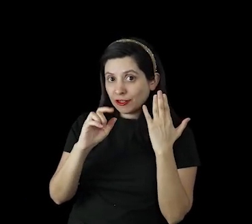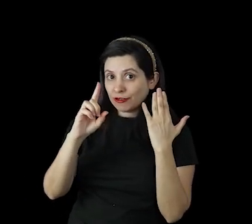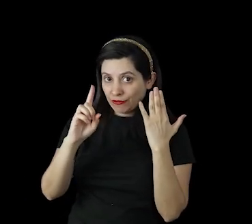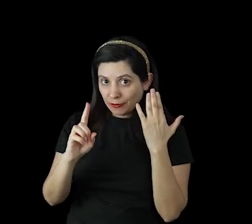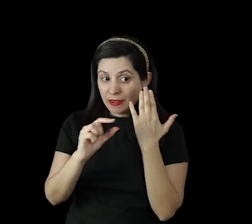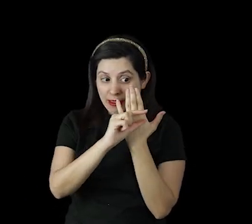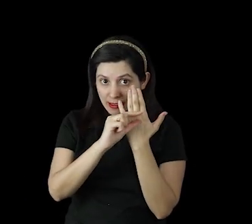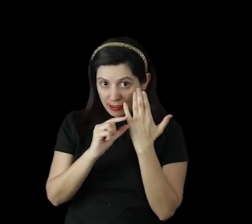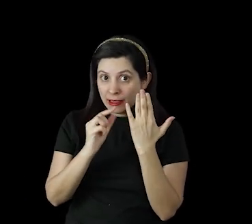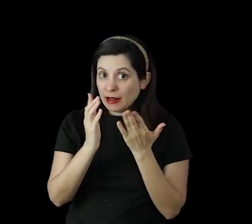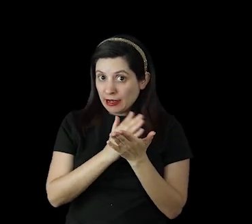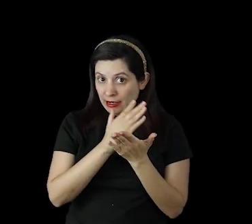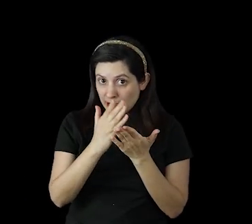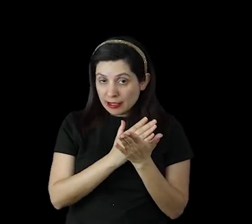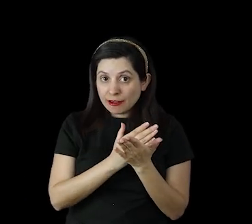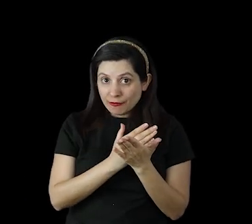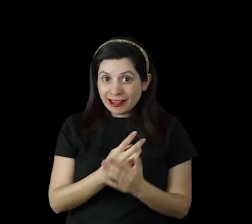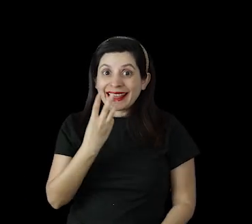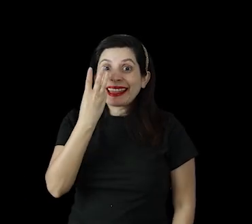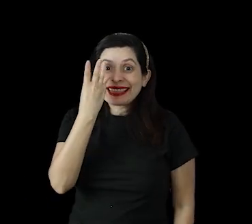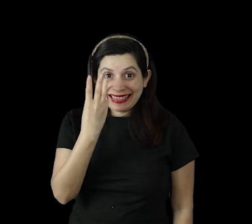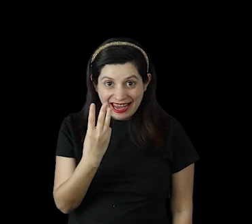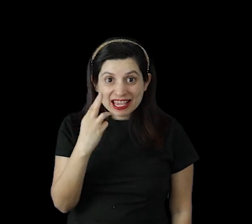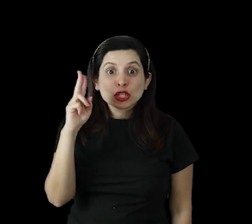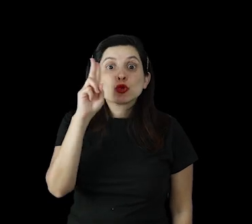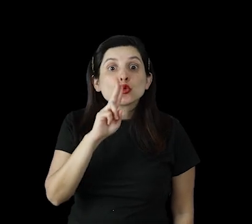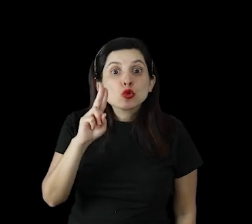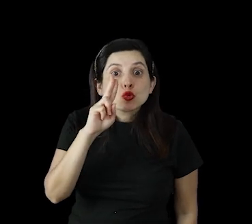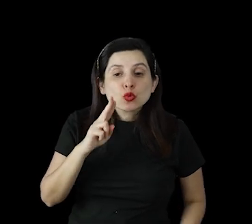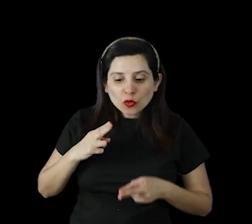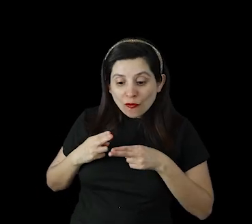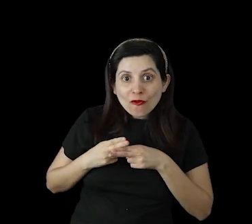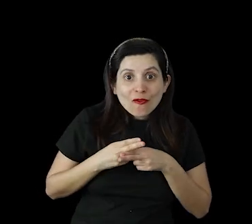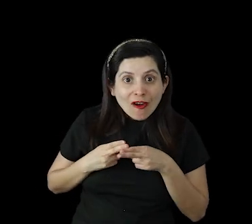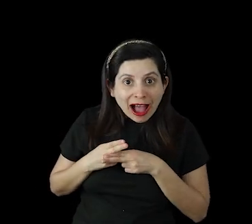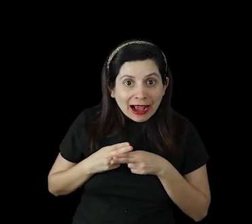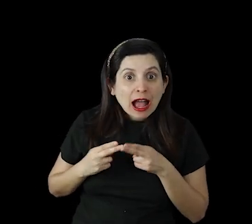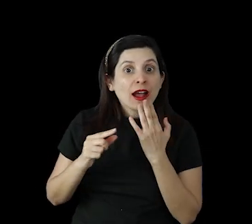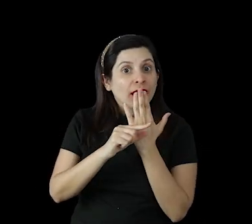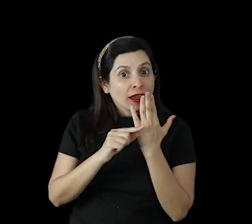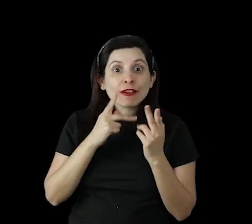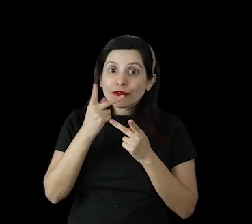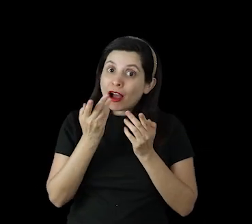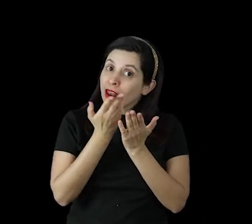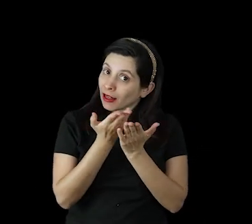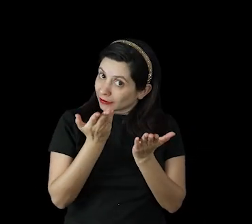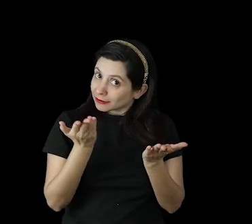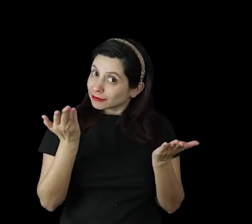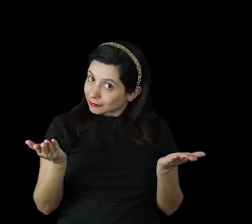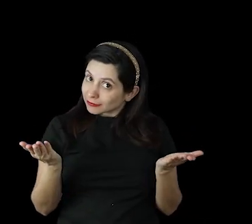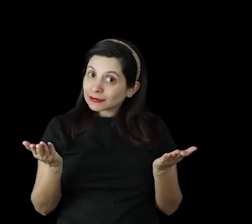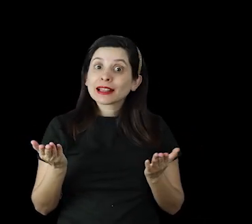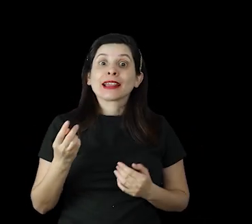ele tem um livro que se chama Os Três Usos da Faca, que ele fala bastante de dramaturgia, e esses três usos da faca,